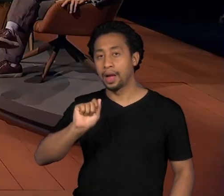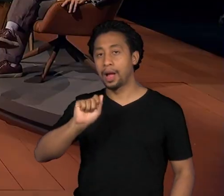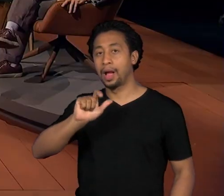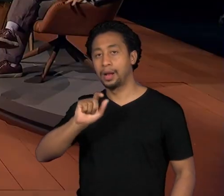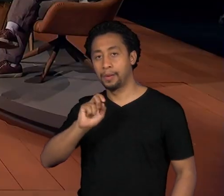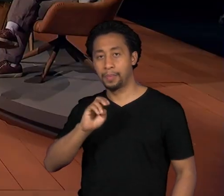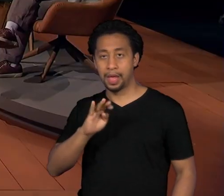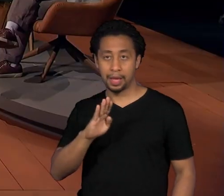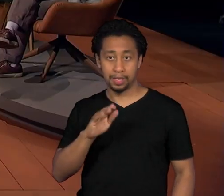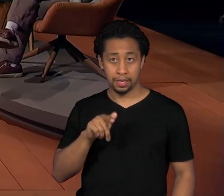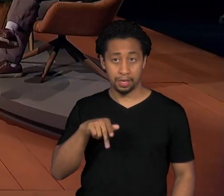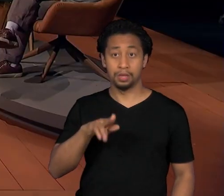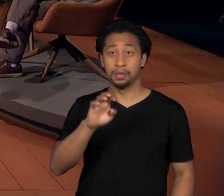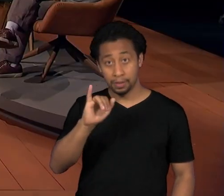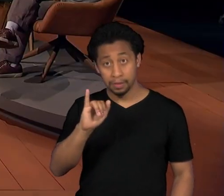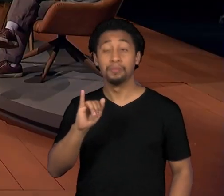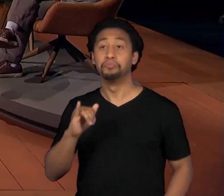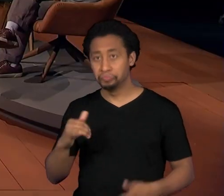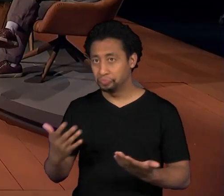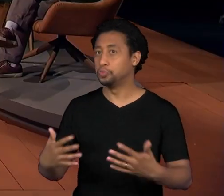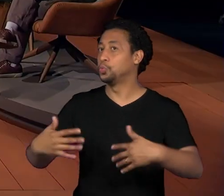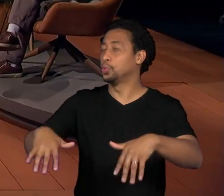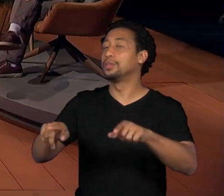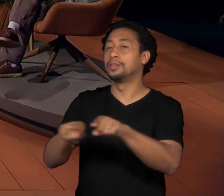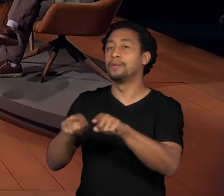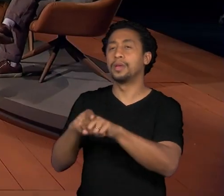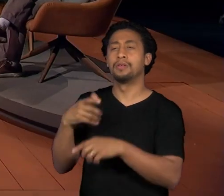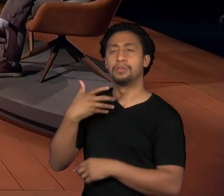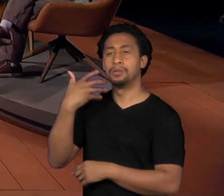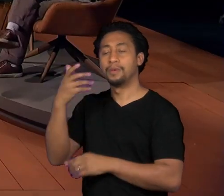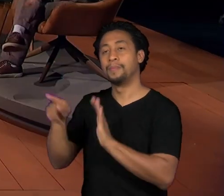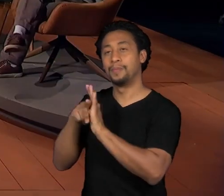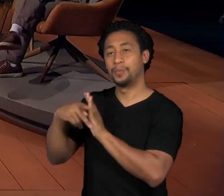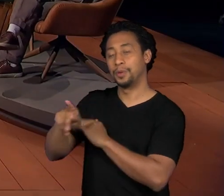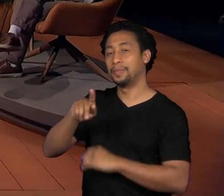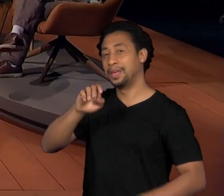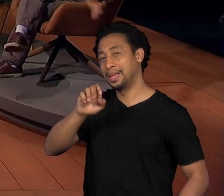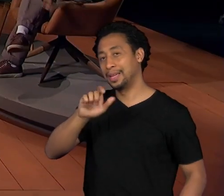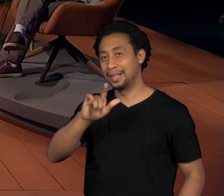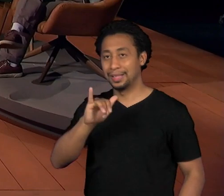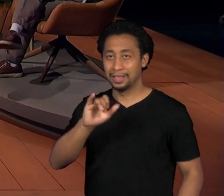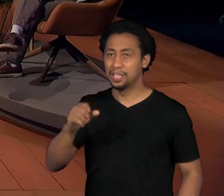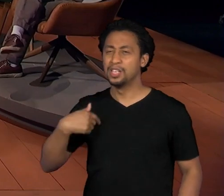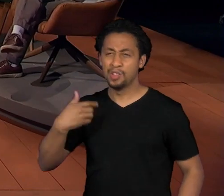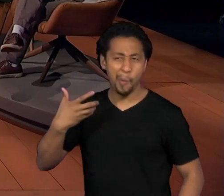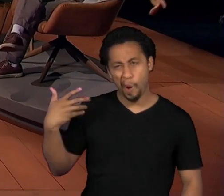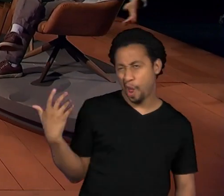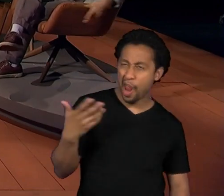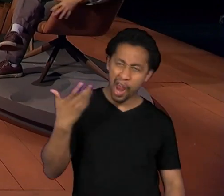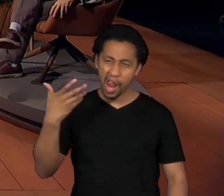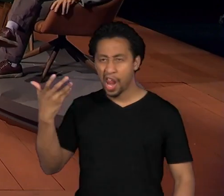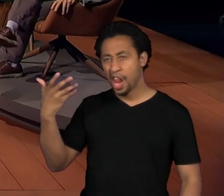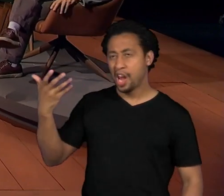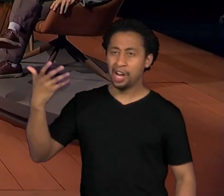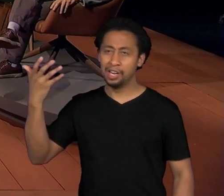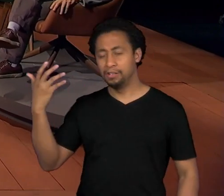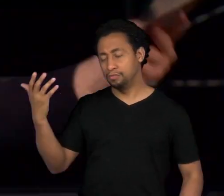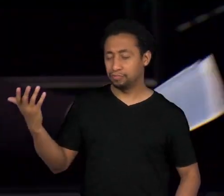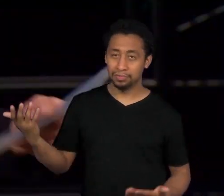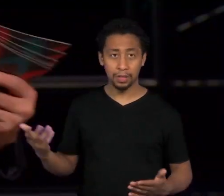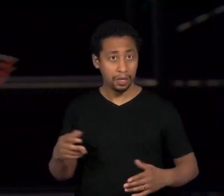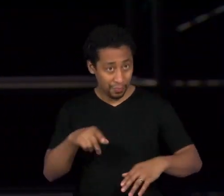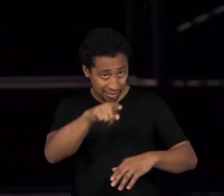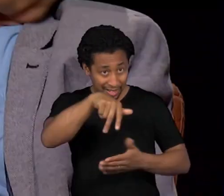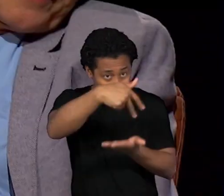prêmio cantando arrastão de ali Regina e hoje aquele bra PR cá e PR cá faz